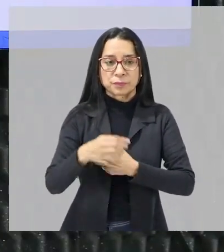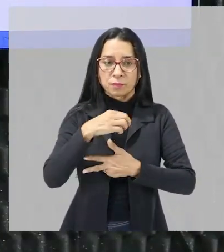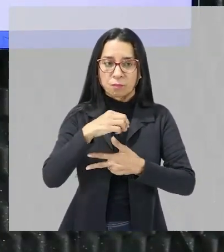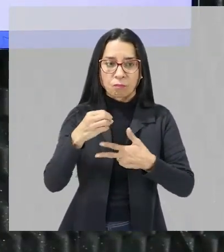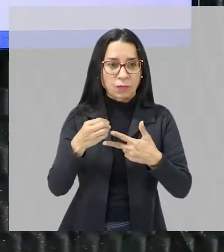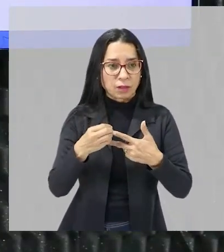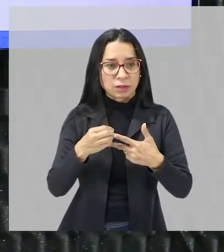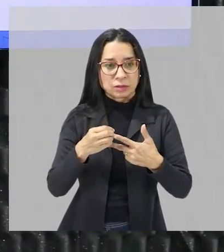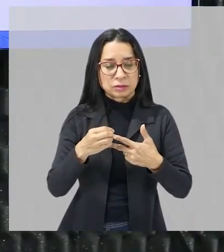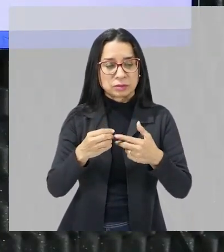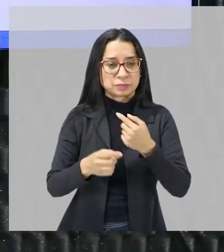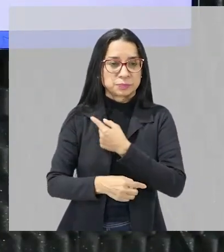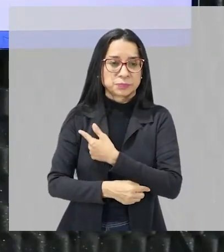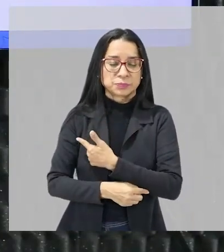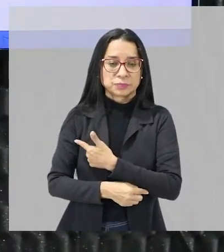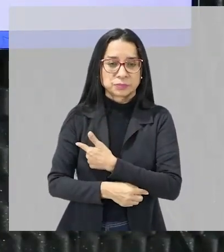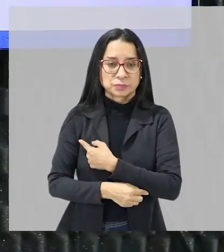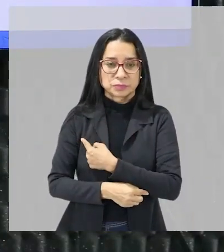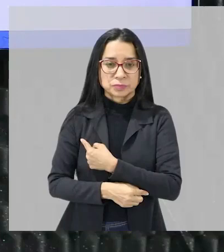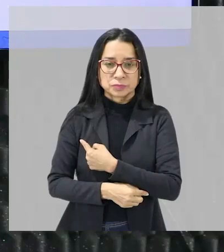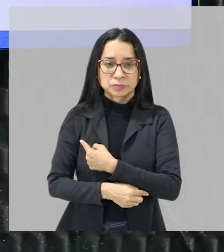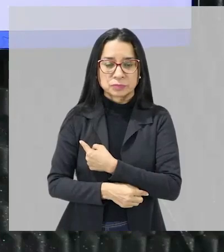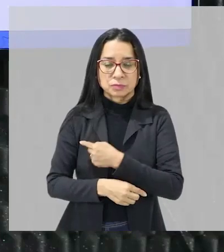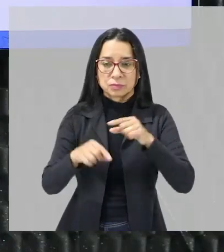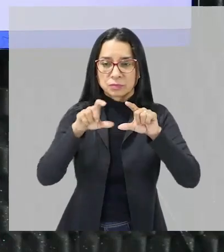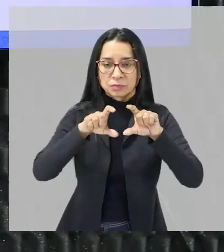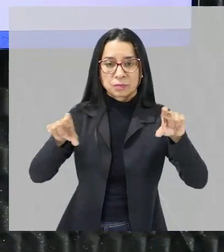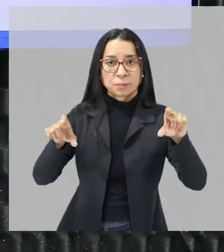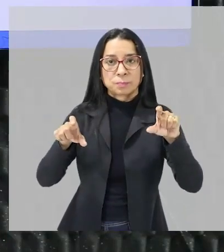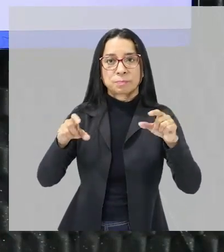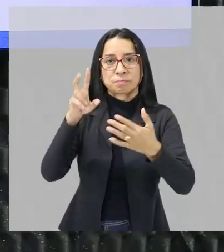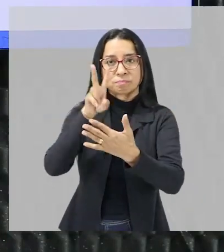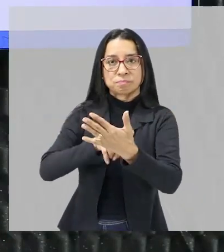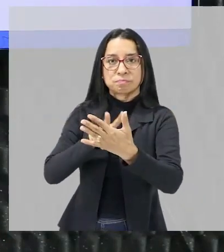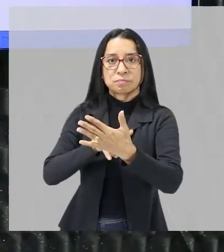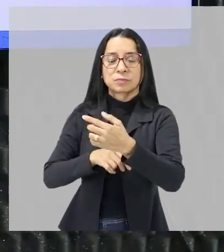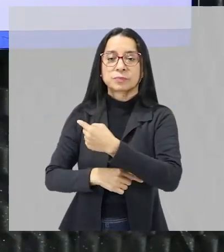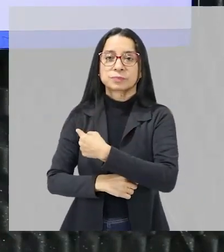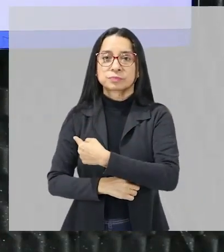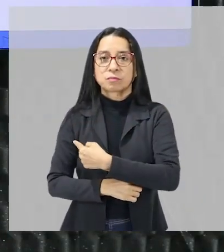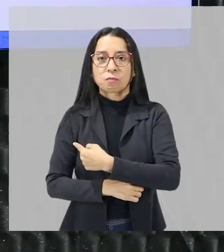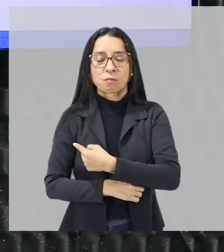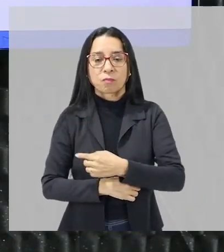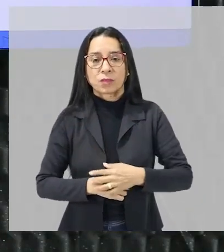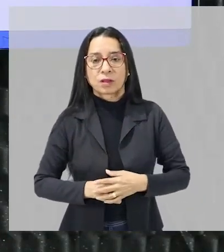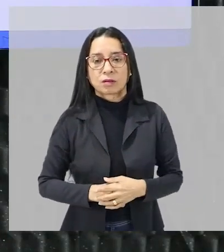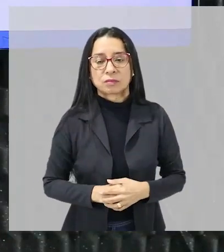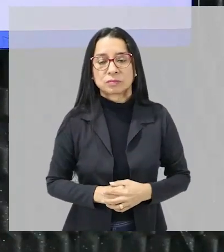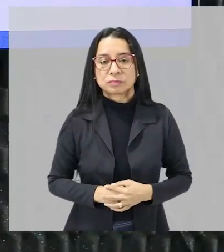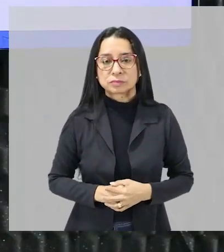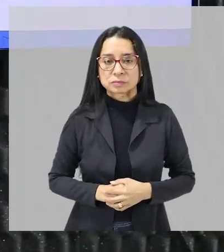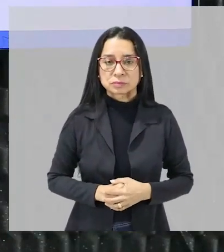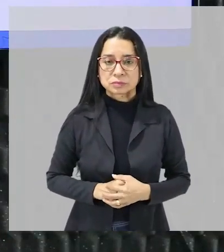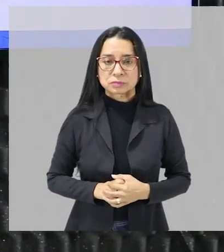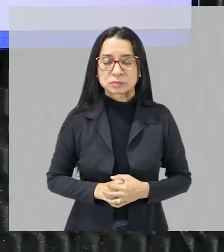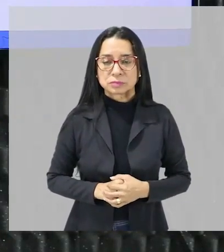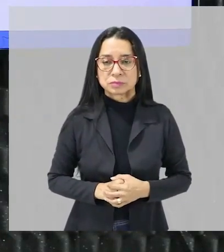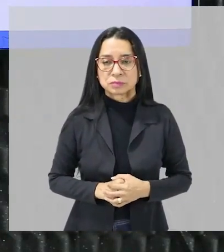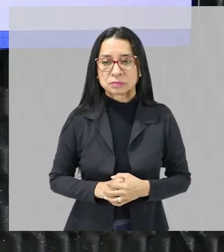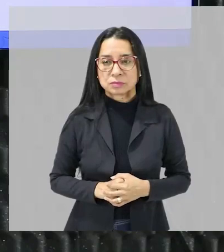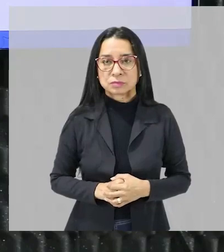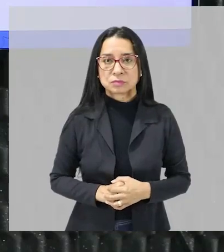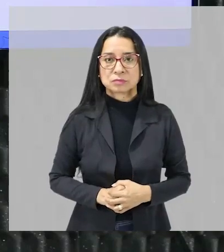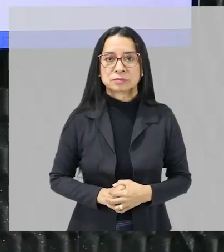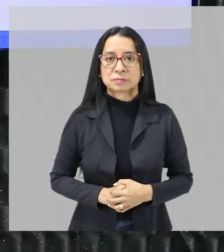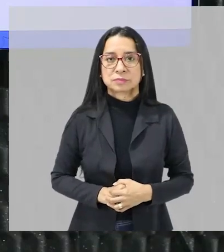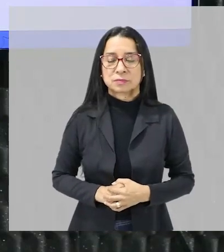Digital. Essa questão lá do Enem Digital, ela caiu desse jeito aqui, preste atenção. O termo manipulação significa